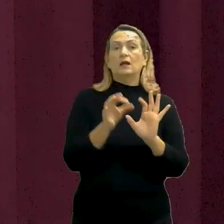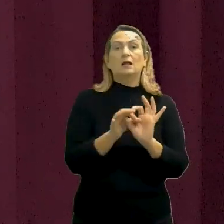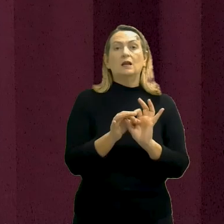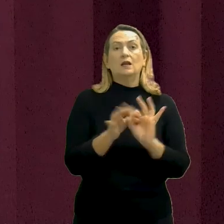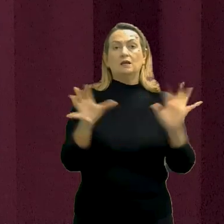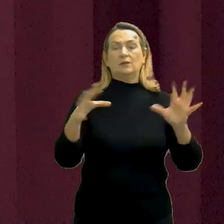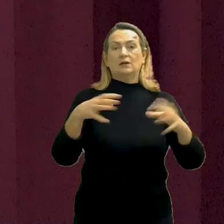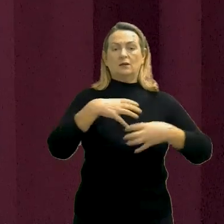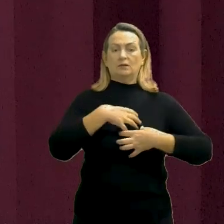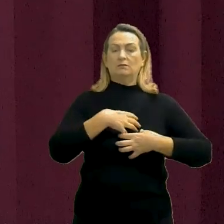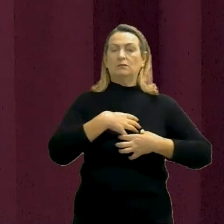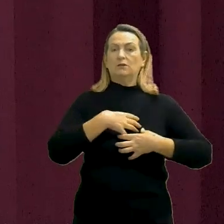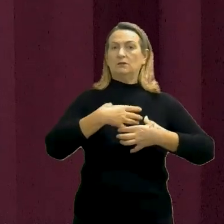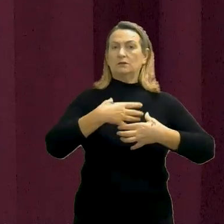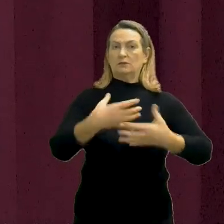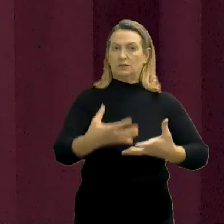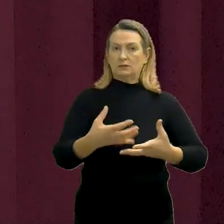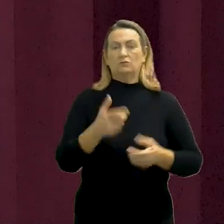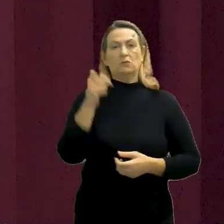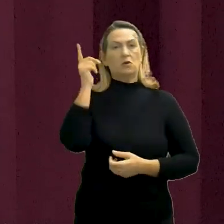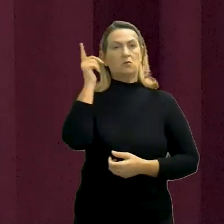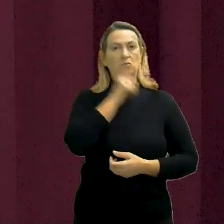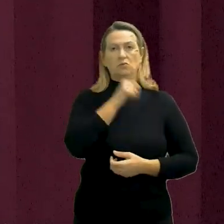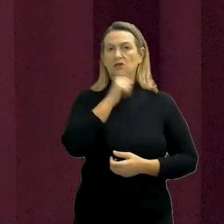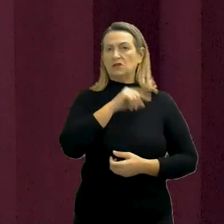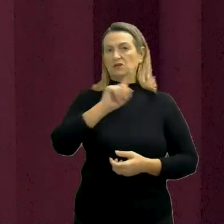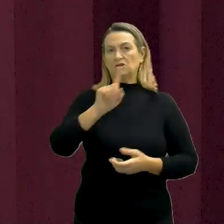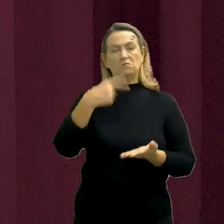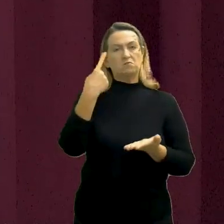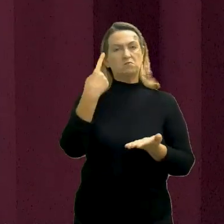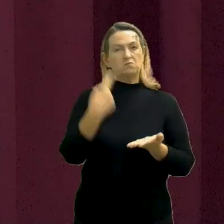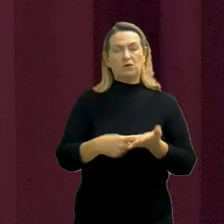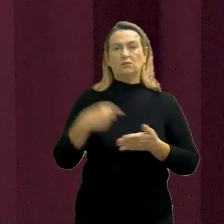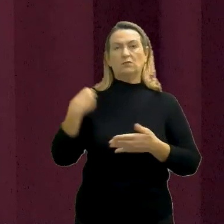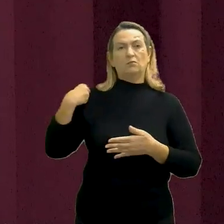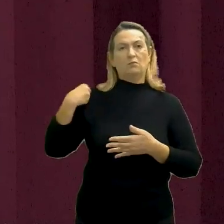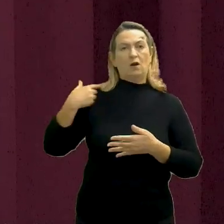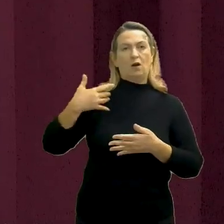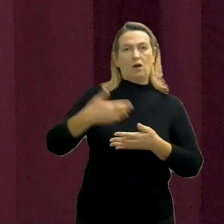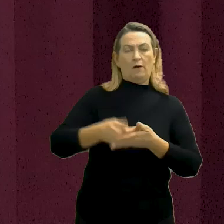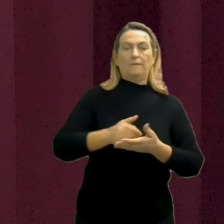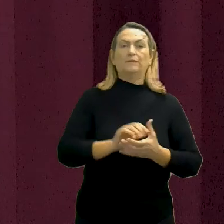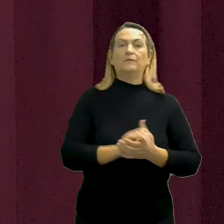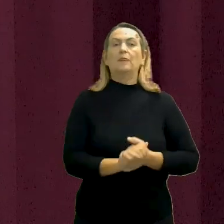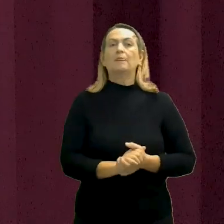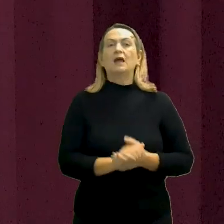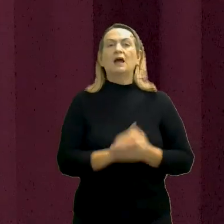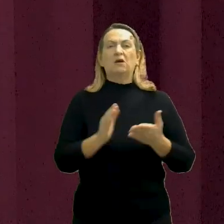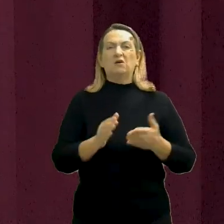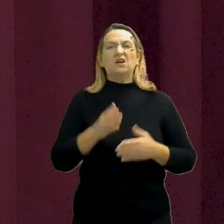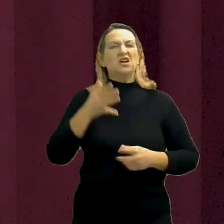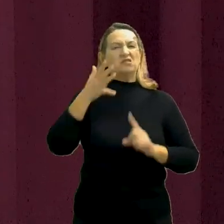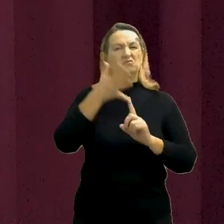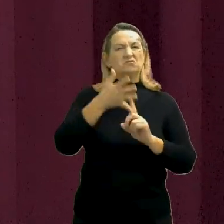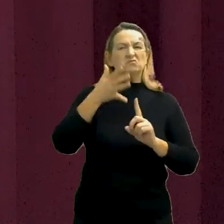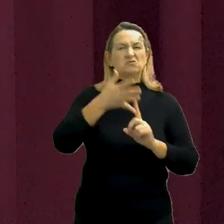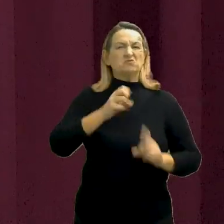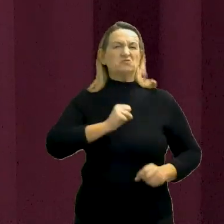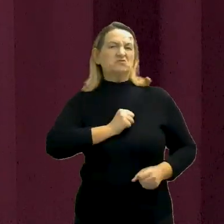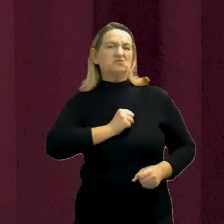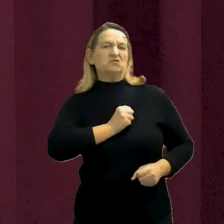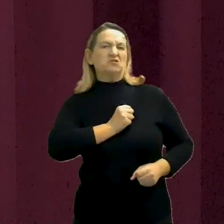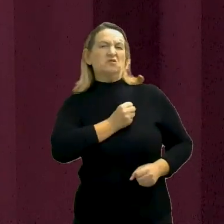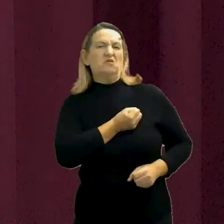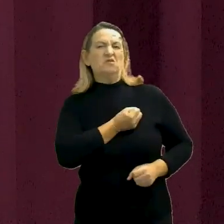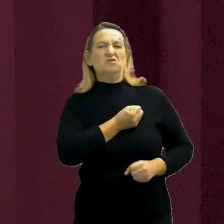conquista histórica para nós Eh esses essas situações em discurso de ódio em desinformação nós temos toda uma